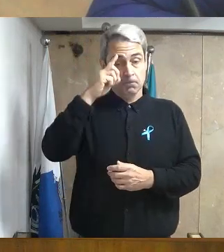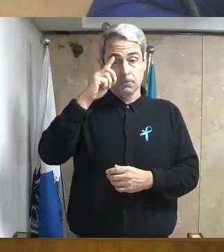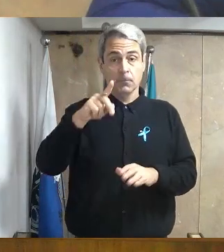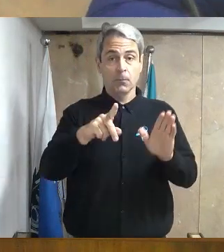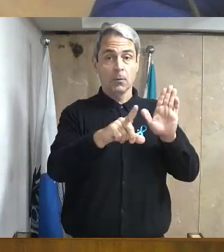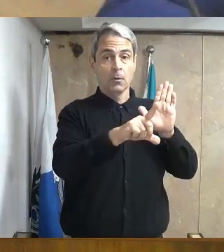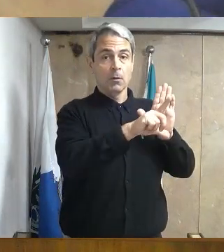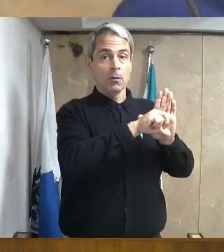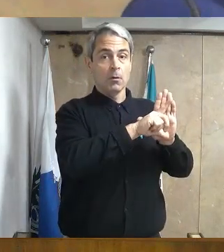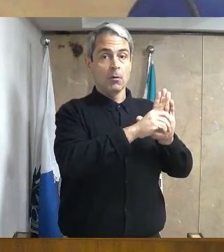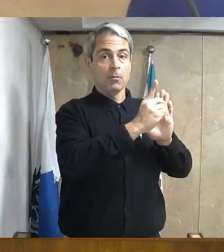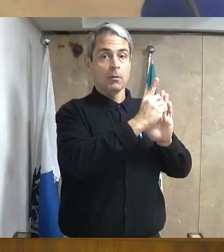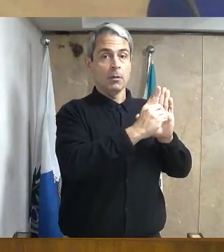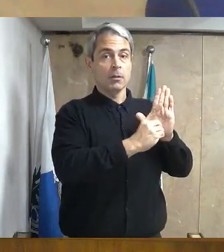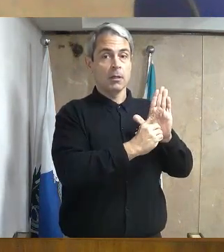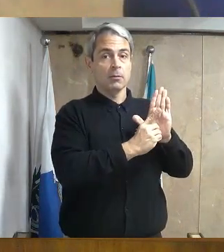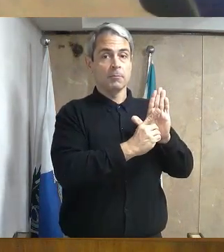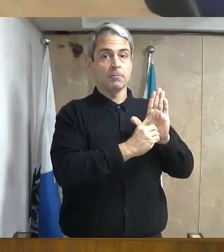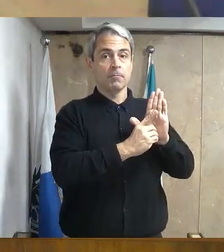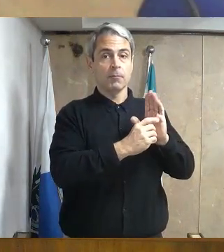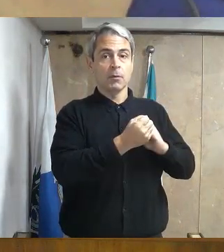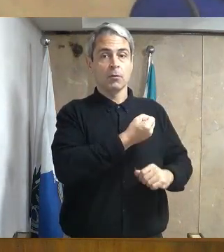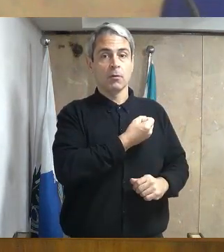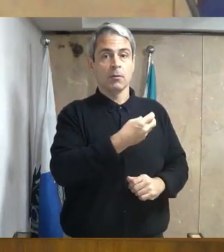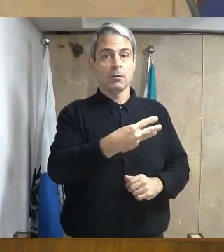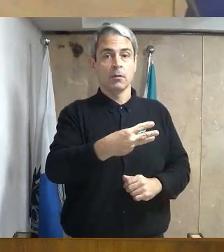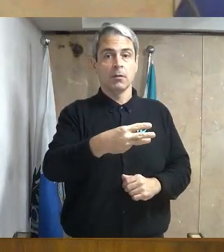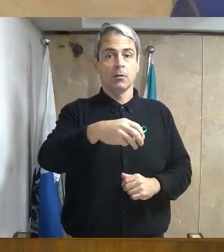Projeto de decreto legislativo número